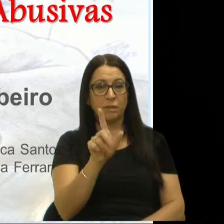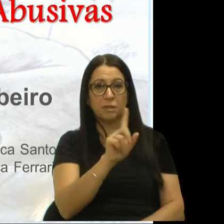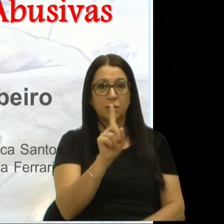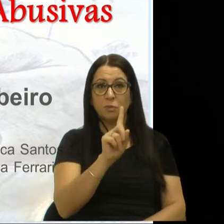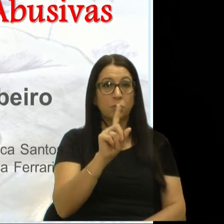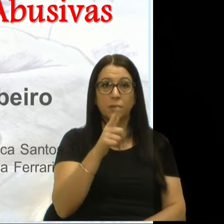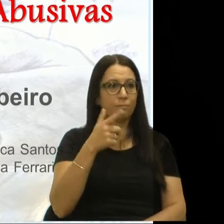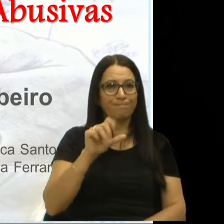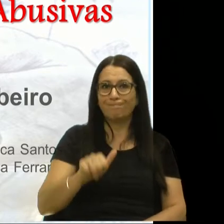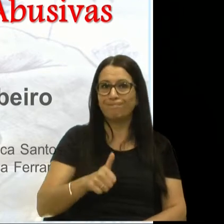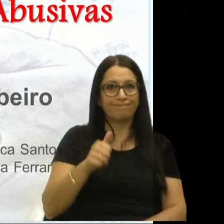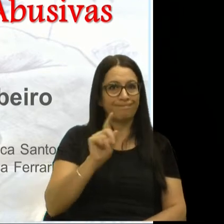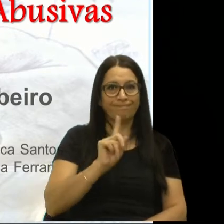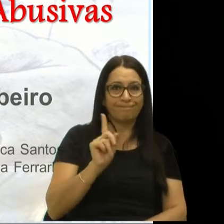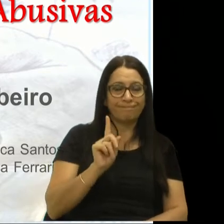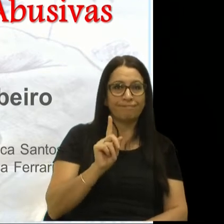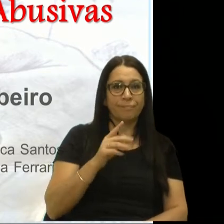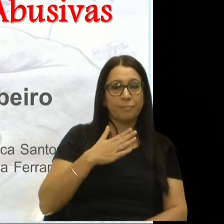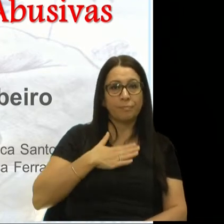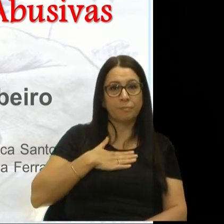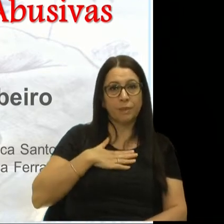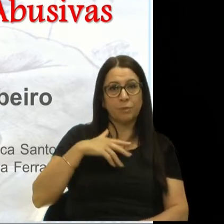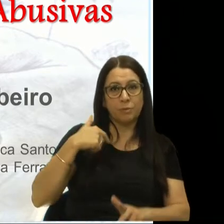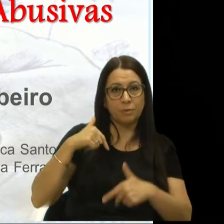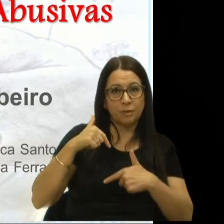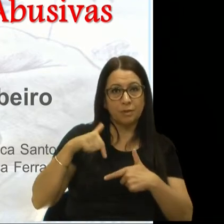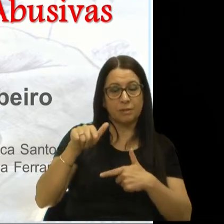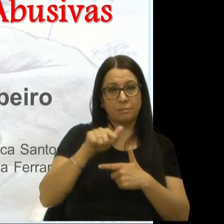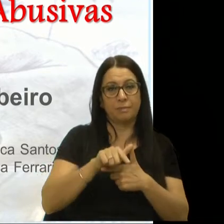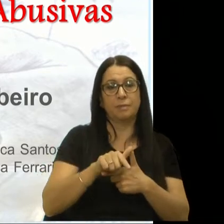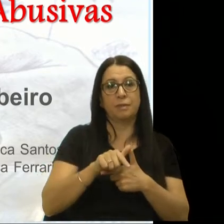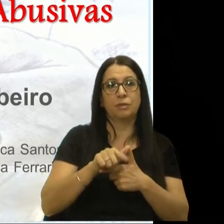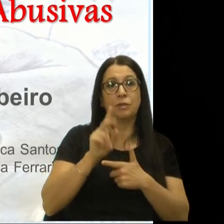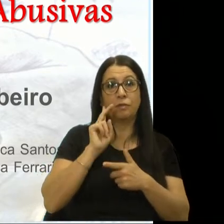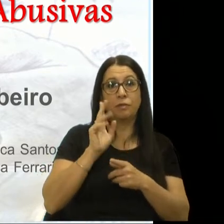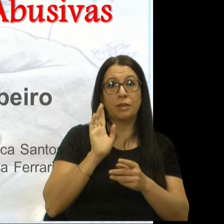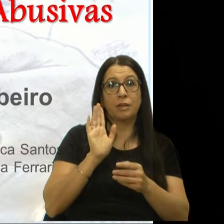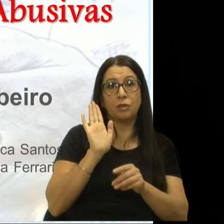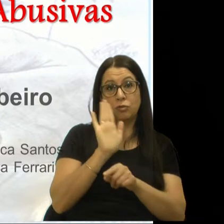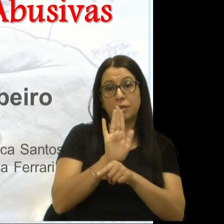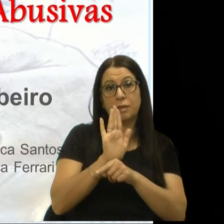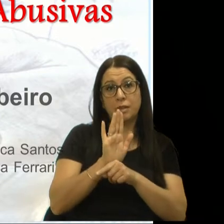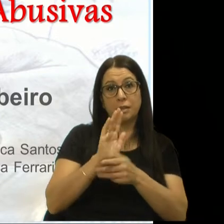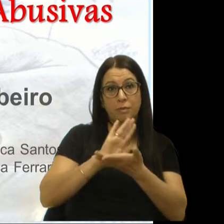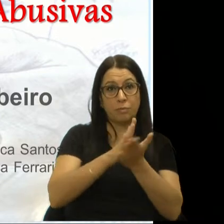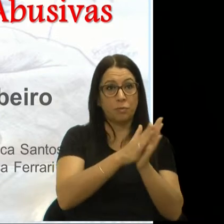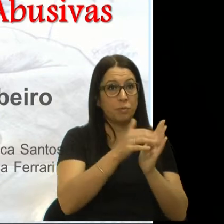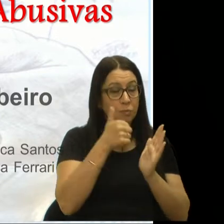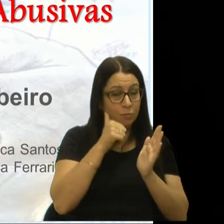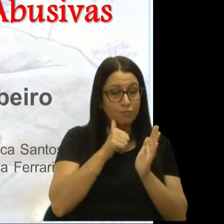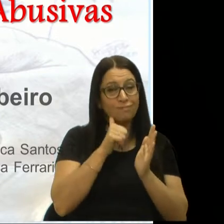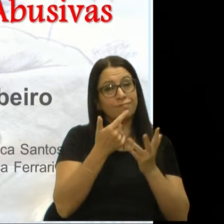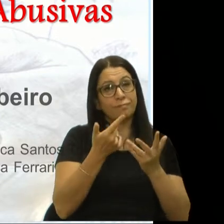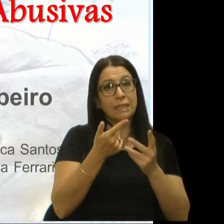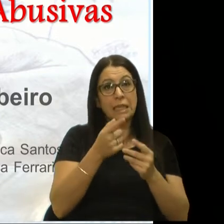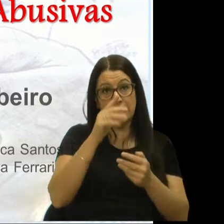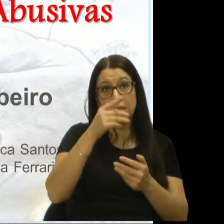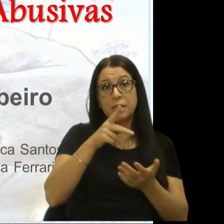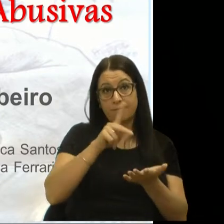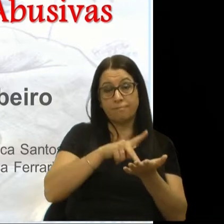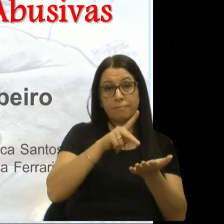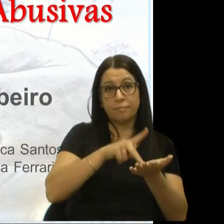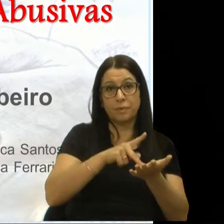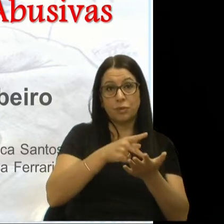melhorar. E o meu trabalho, ele vem entender que o feminicídio, normalmente, ele é fato de uma